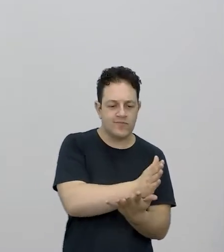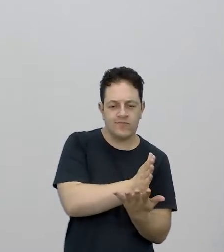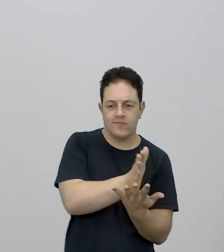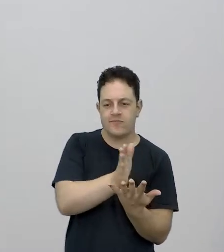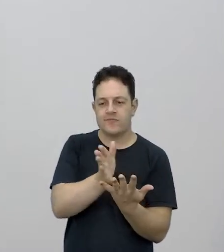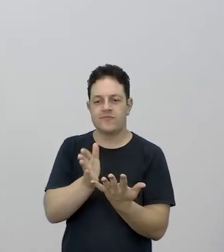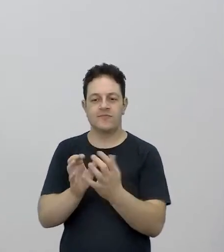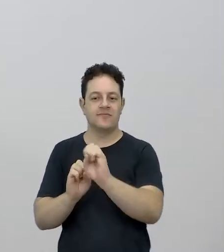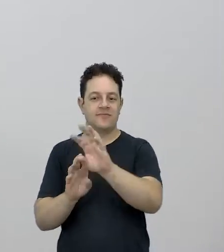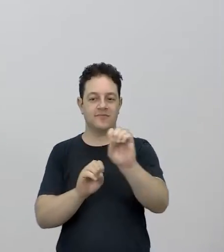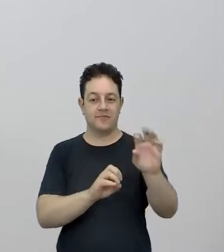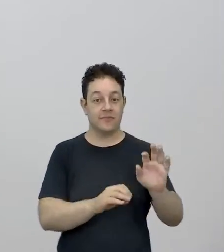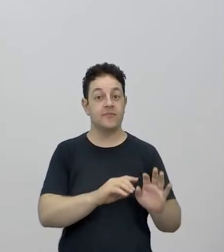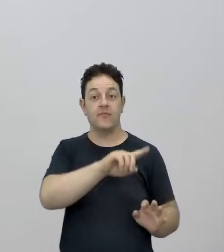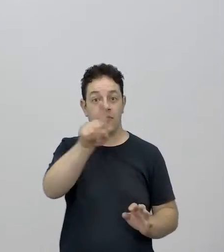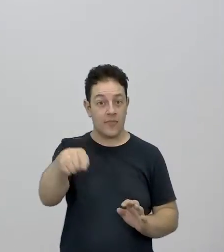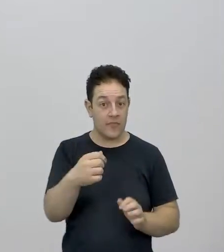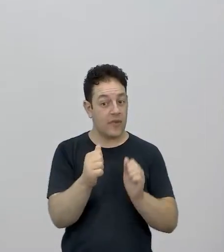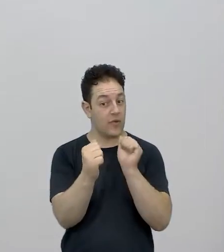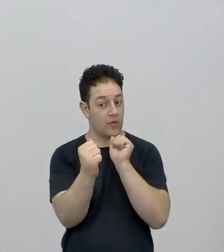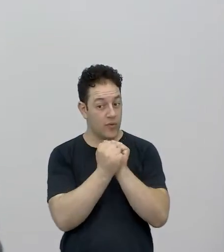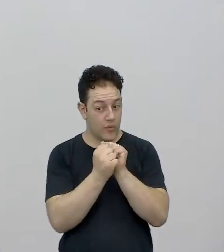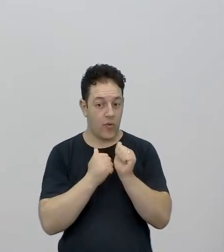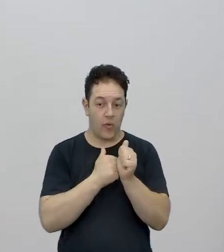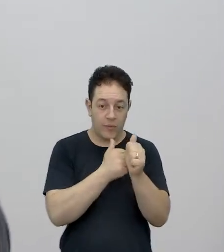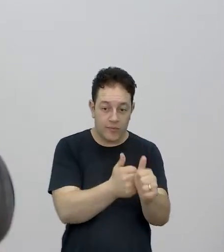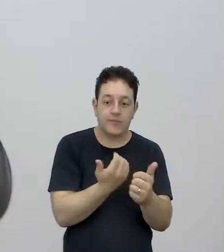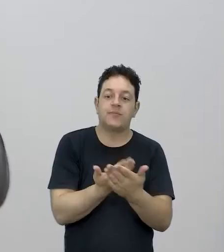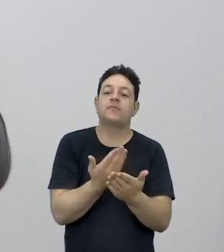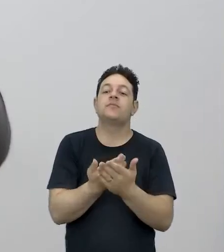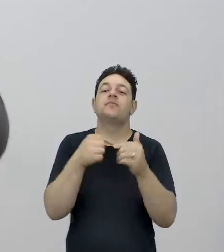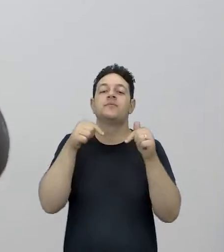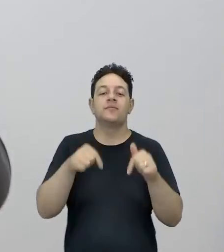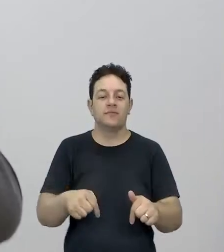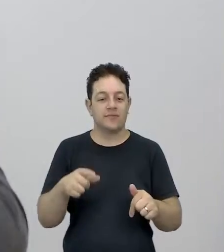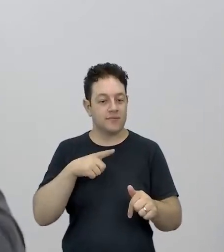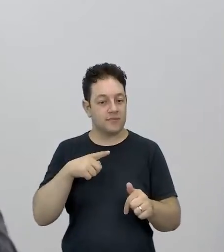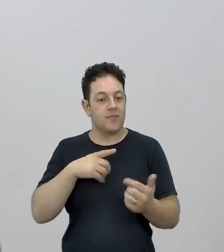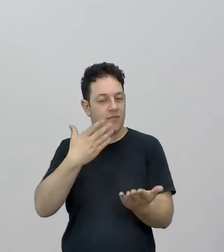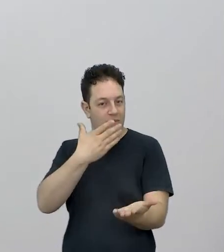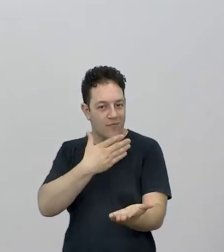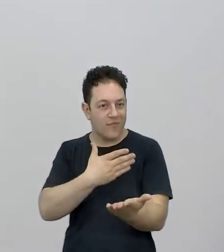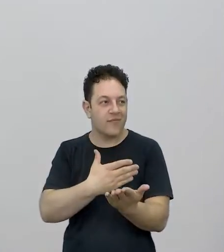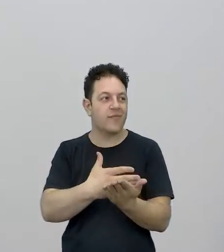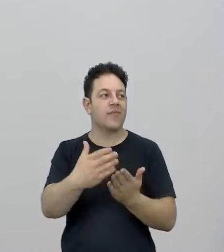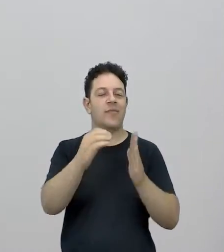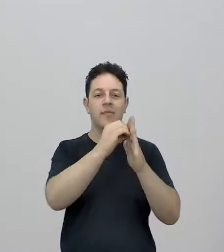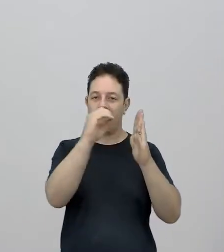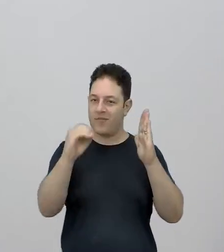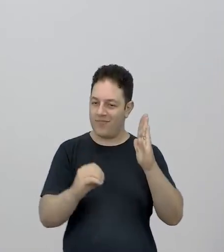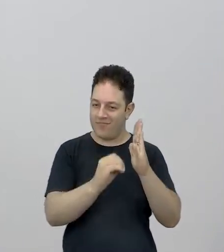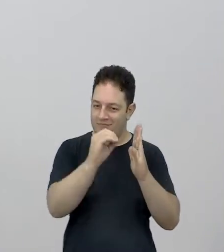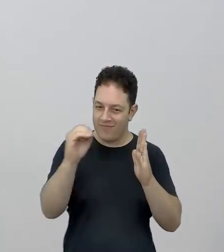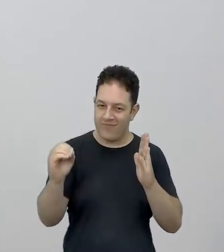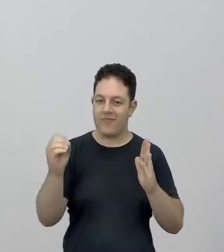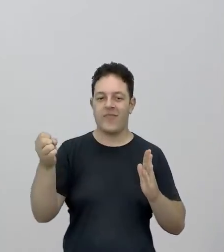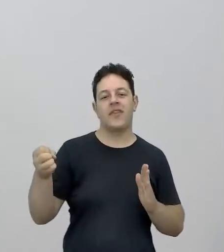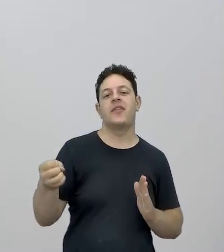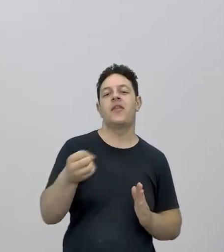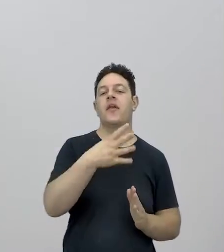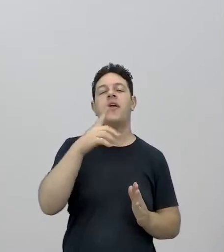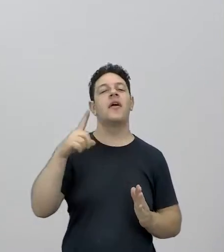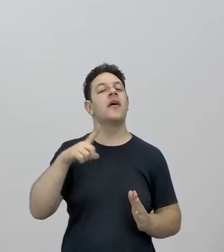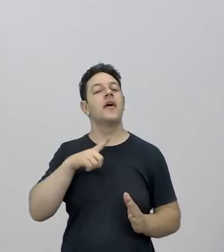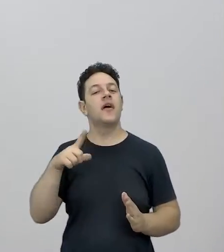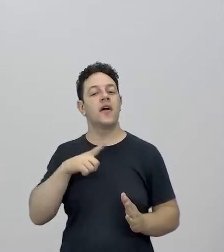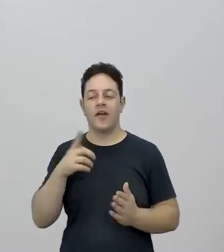formativos. Para me acompanhar hoje na aula, estreando aqui no Centro de Mídias, eu tenho